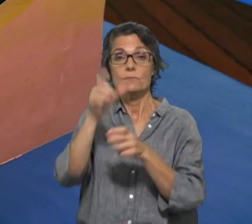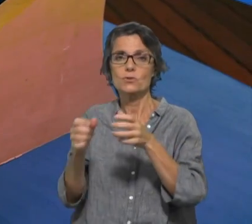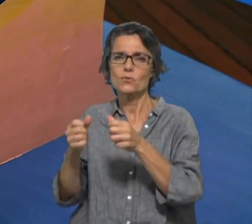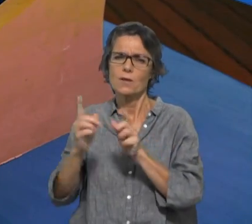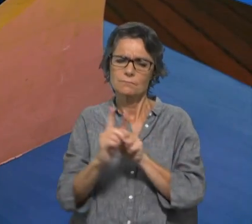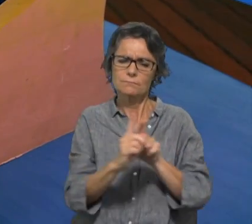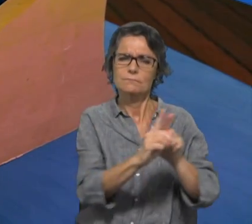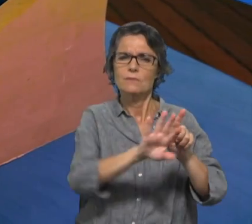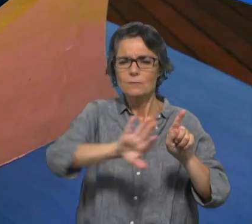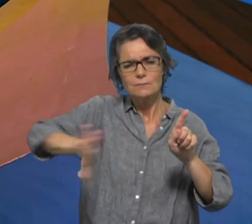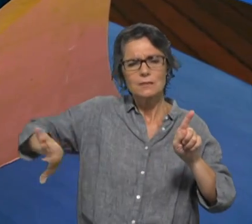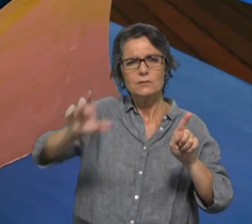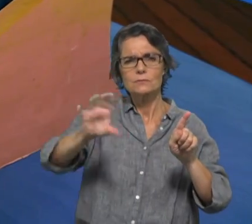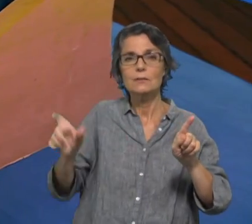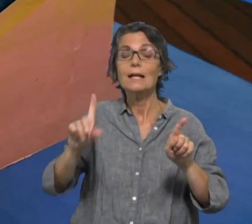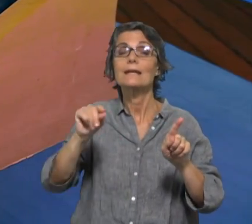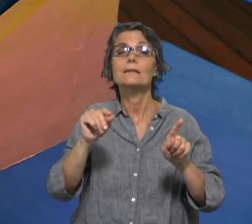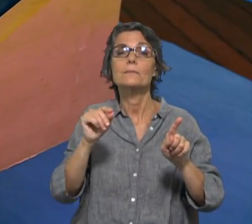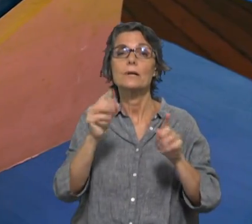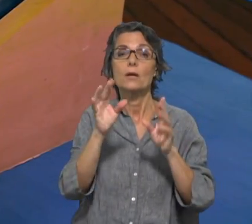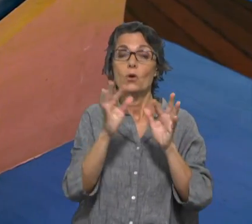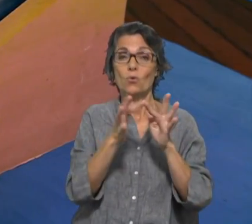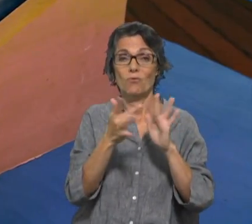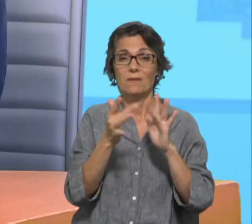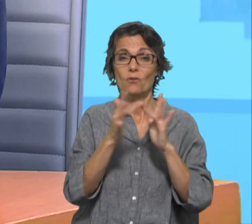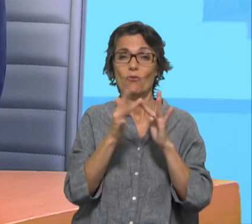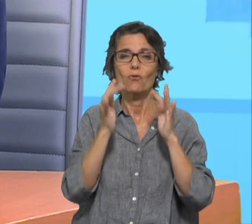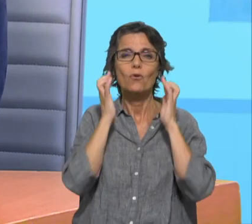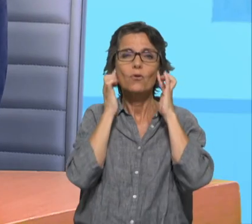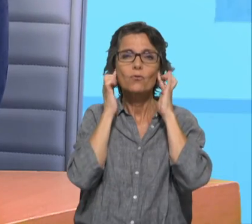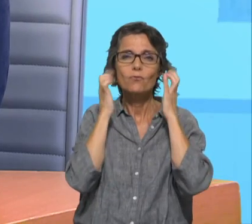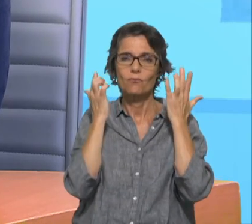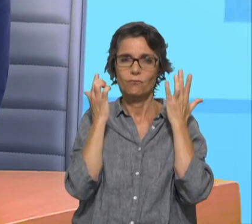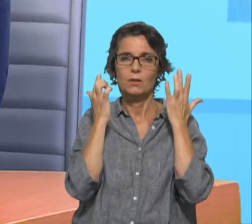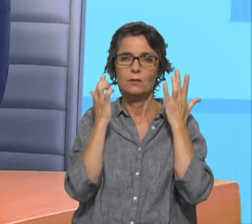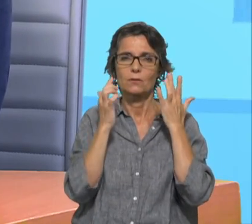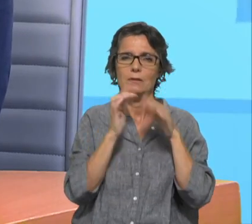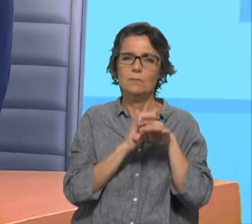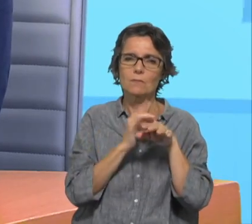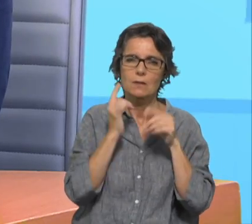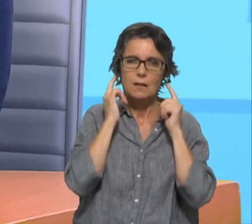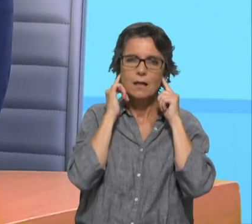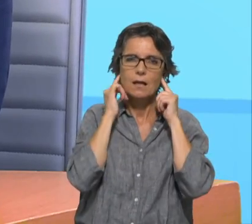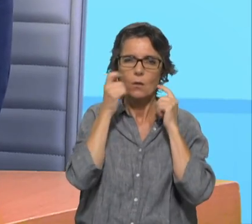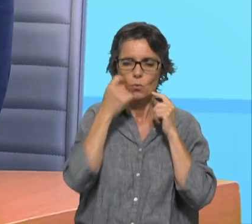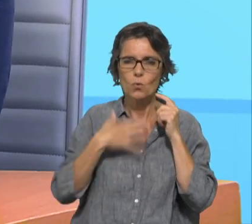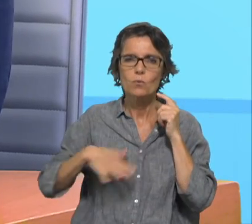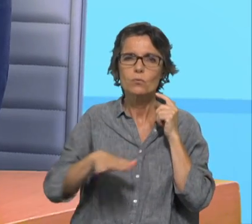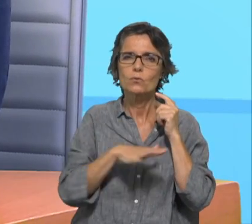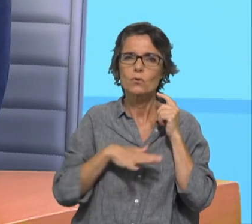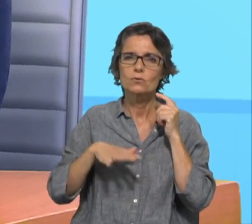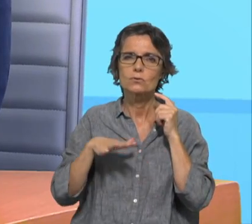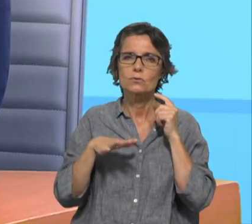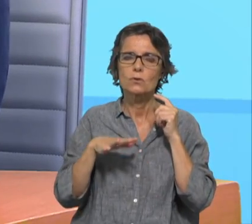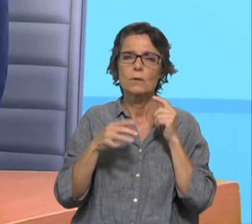com os dedos os ouvidos, uma parte tão sensível, não é? do nosso corpo, quase que a cinzelar, não é?